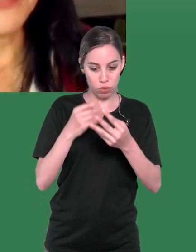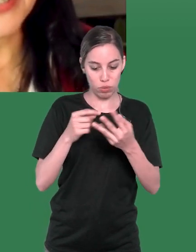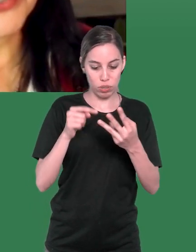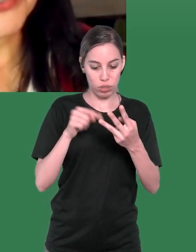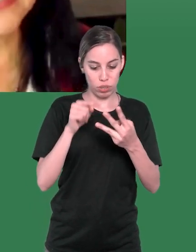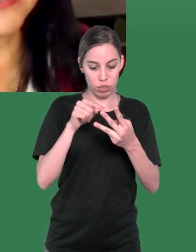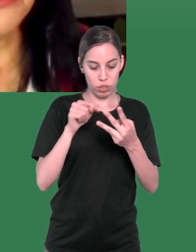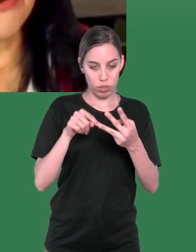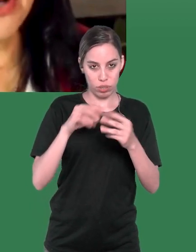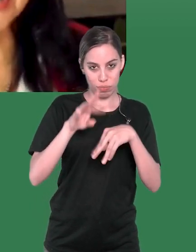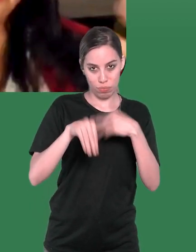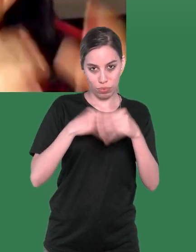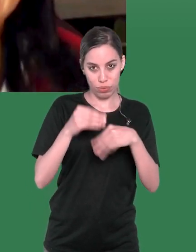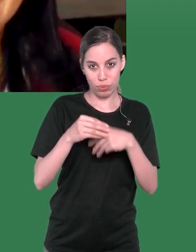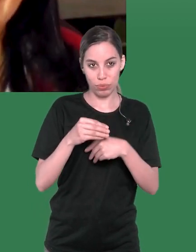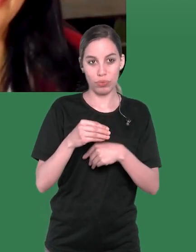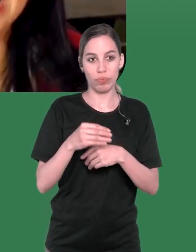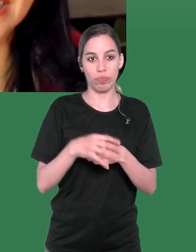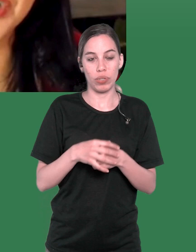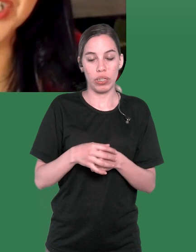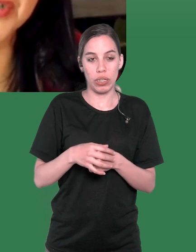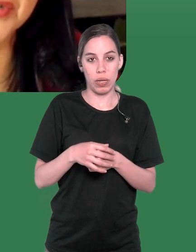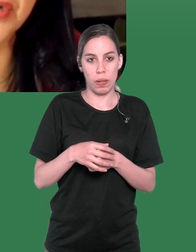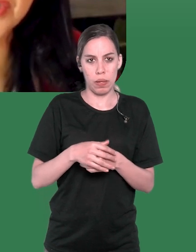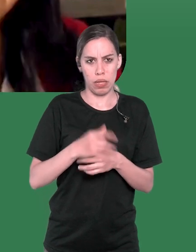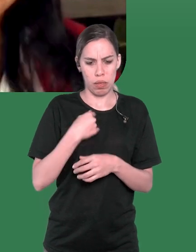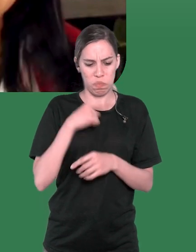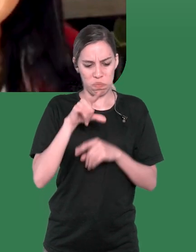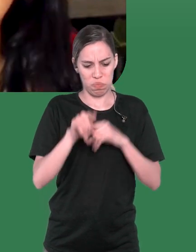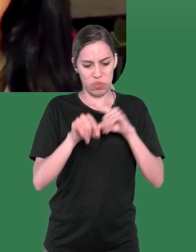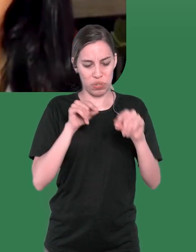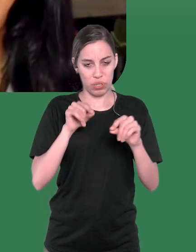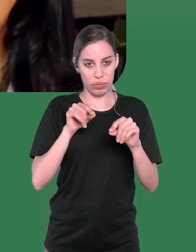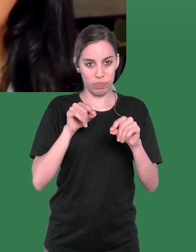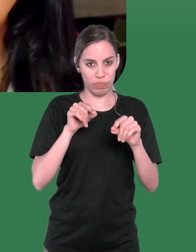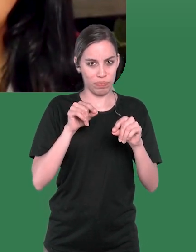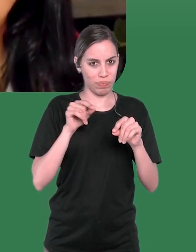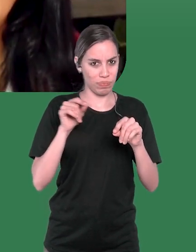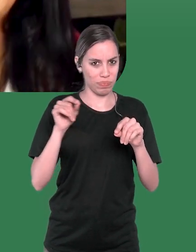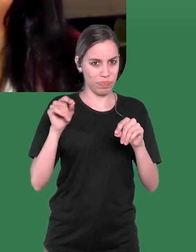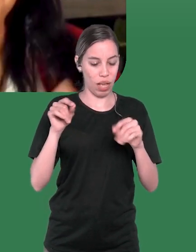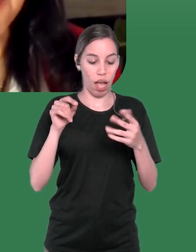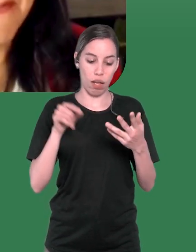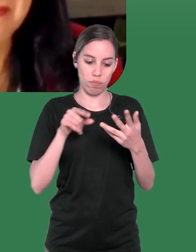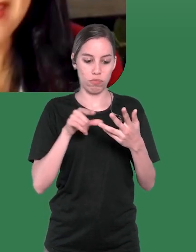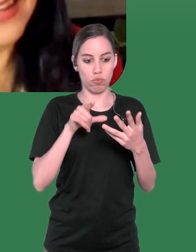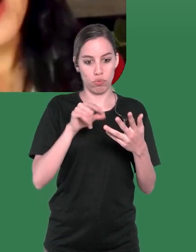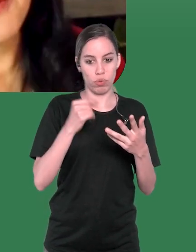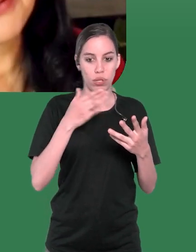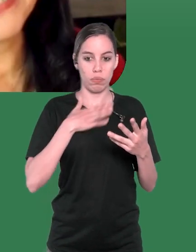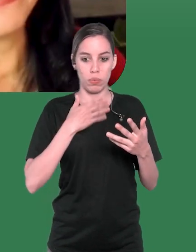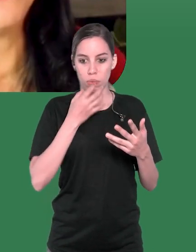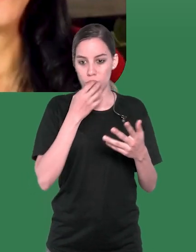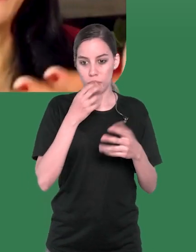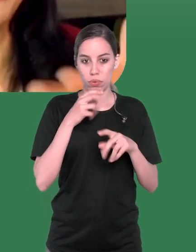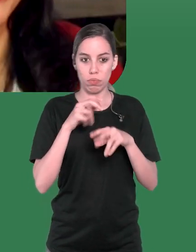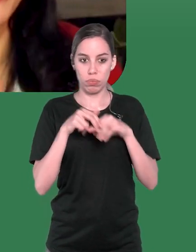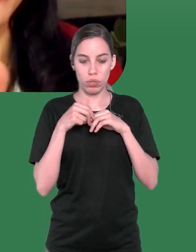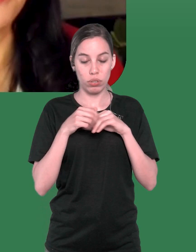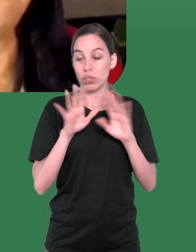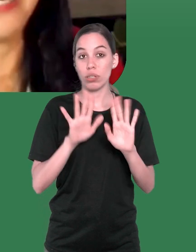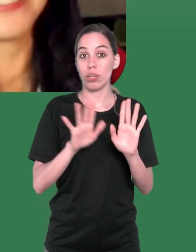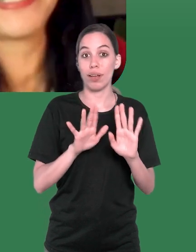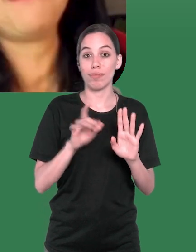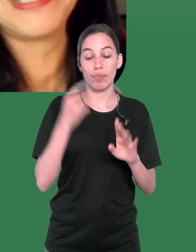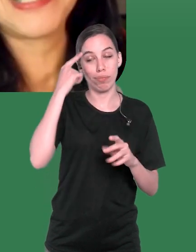e essas minhas escolhas não foram em decorrência disso. Eu só percebi isso depois, ou seja, é o inconsciente